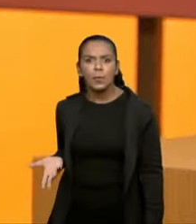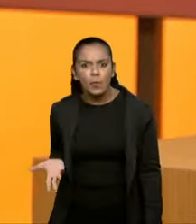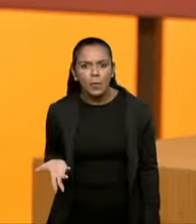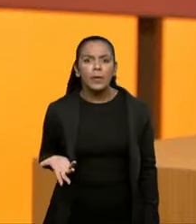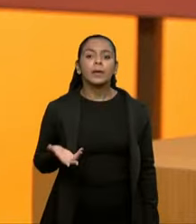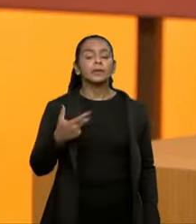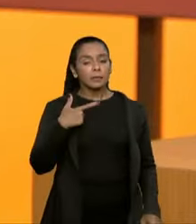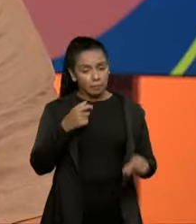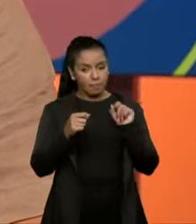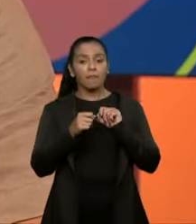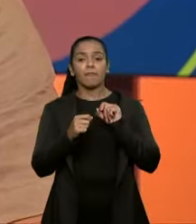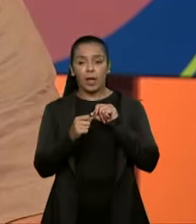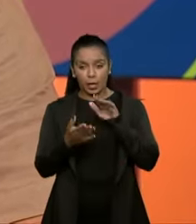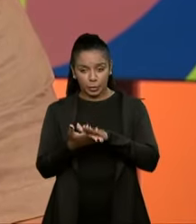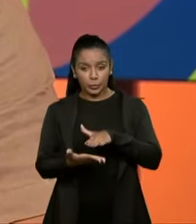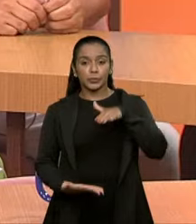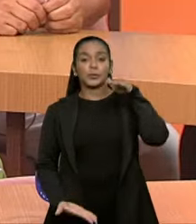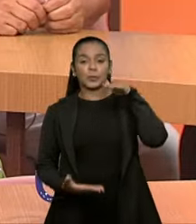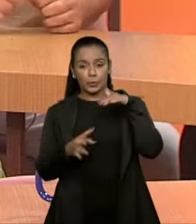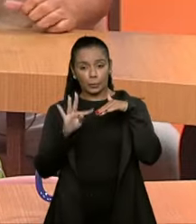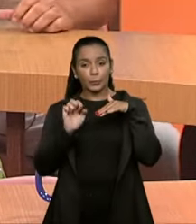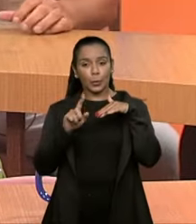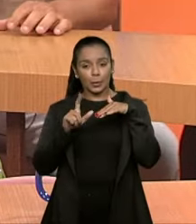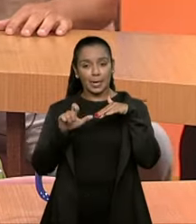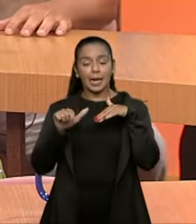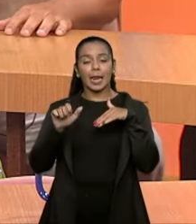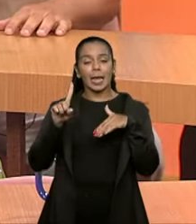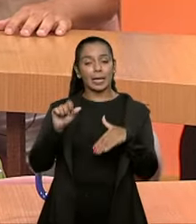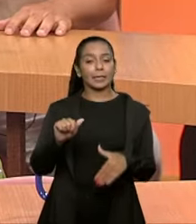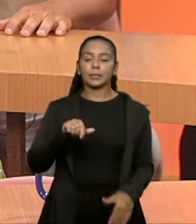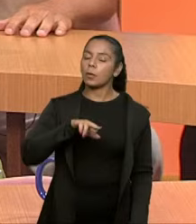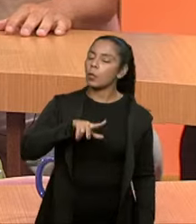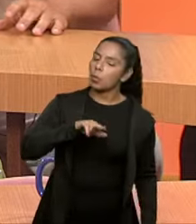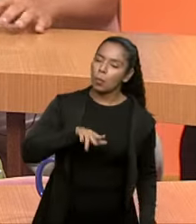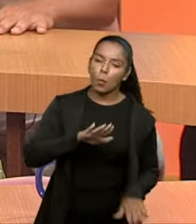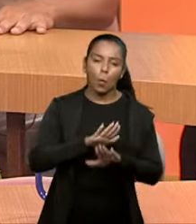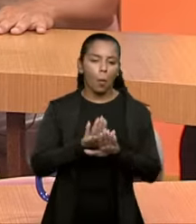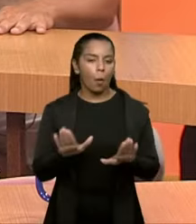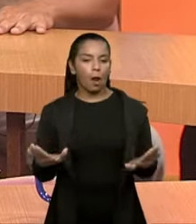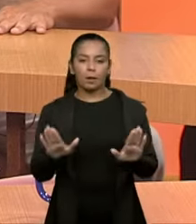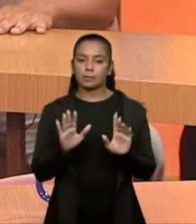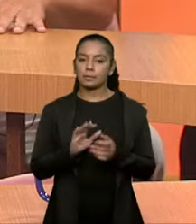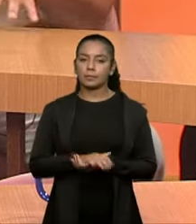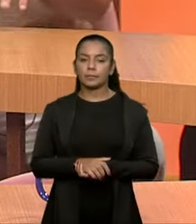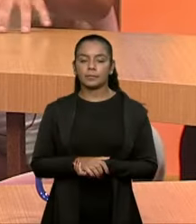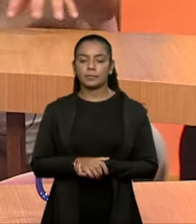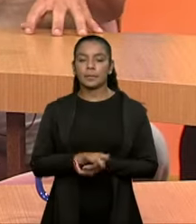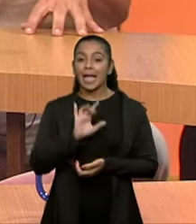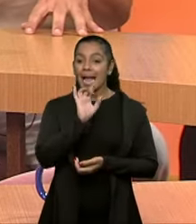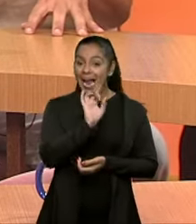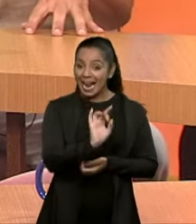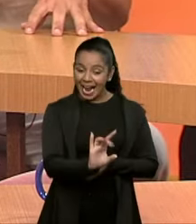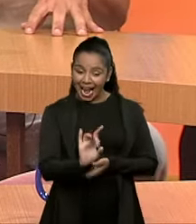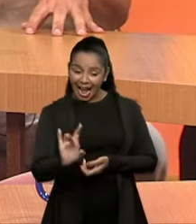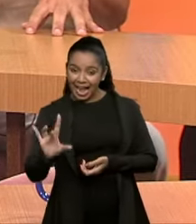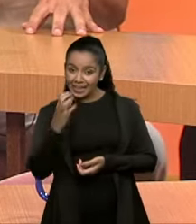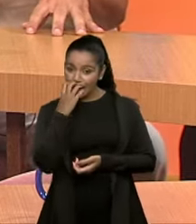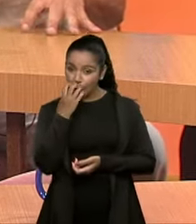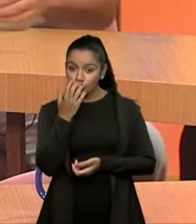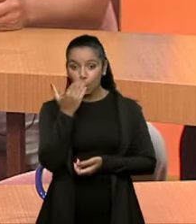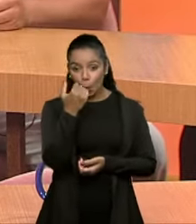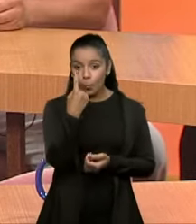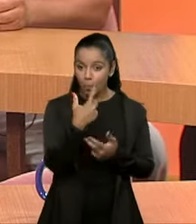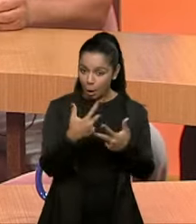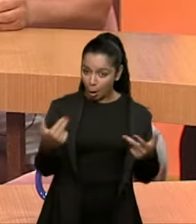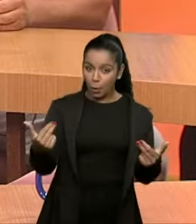uma tonelada quase por mês. Eu dou ah, ele passa a receita depois? Então, não é assim, entendeu? A receita, cada não. Um come não, uma não, é cada coisa. Um come uma coisa, igual nós seres a minha amiga,